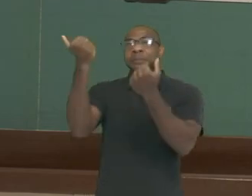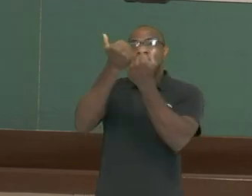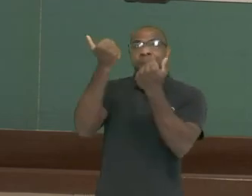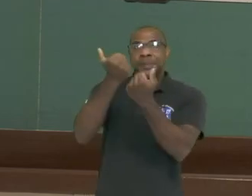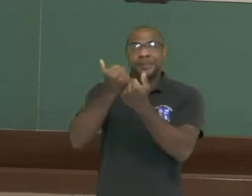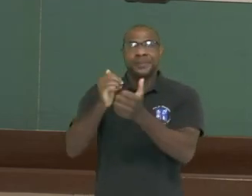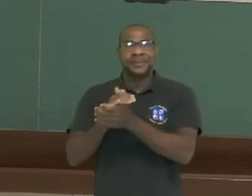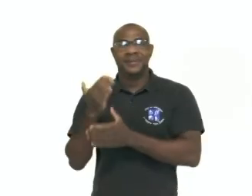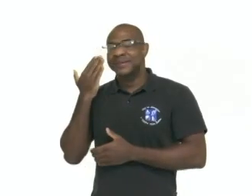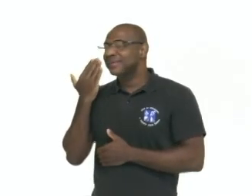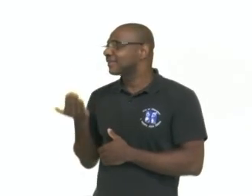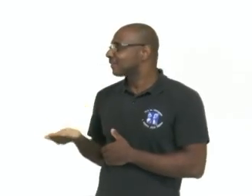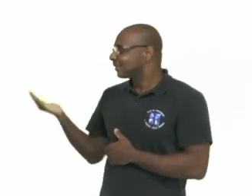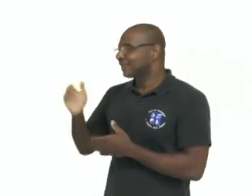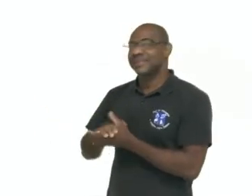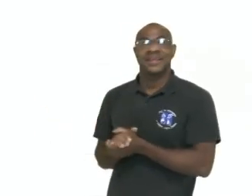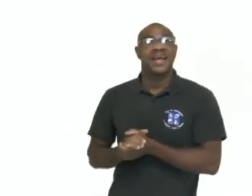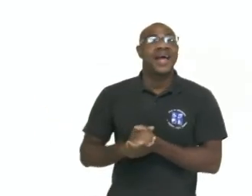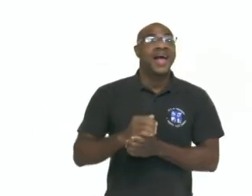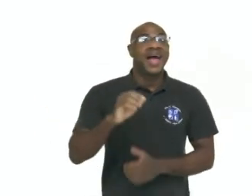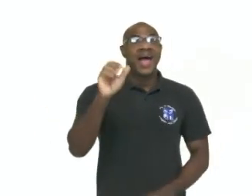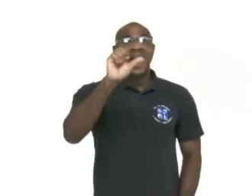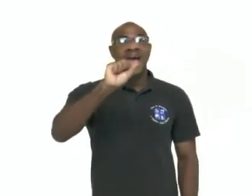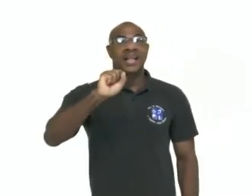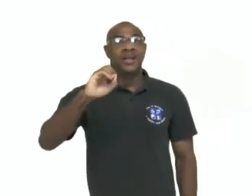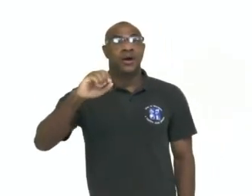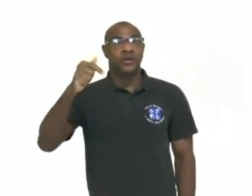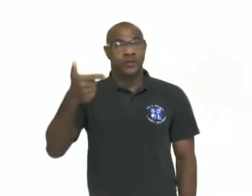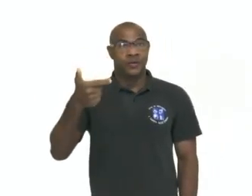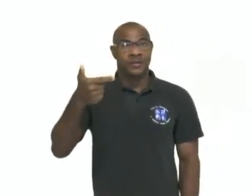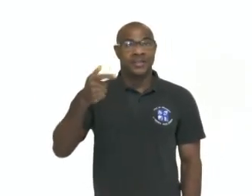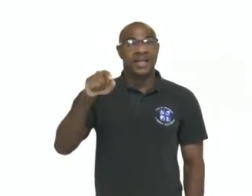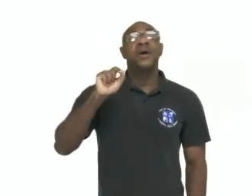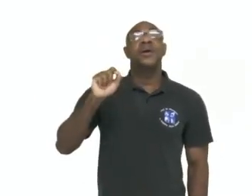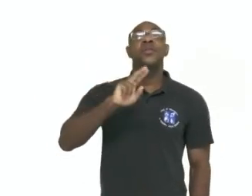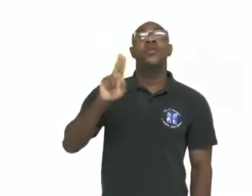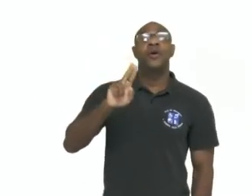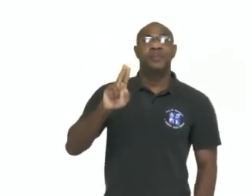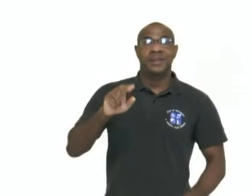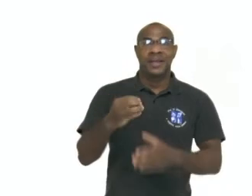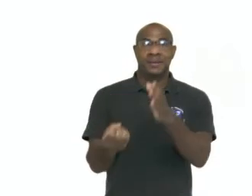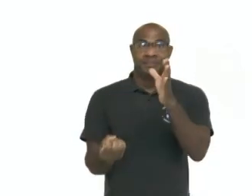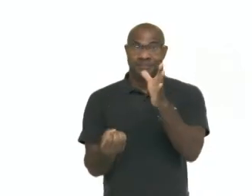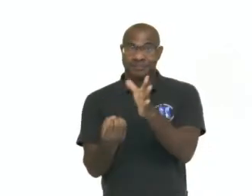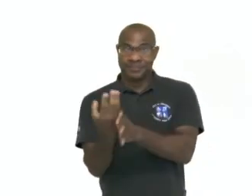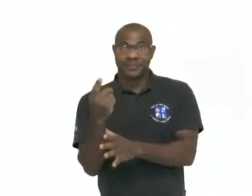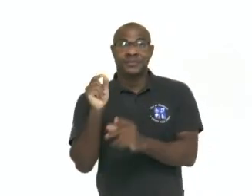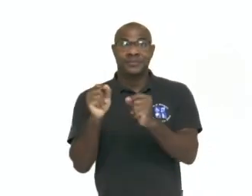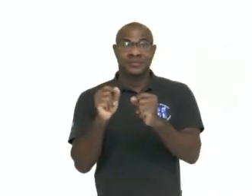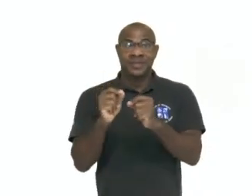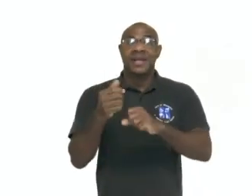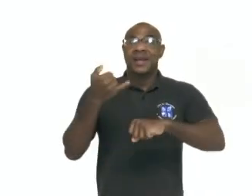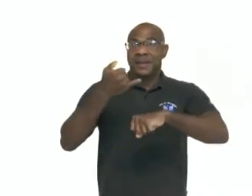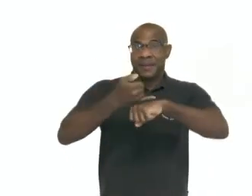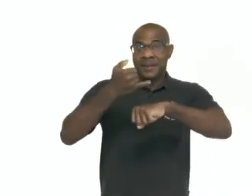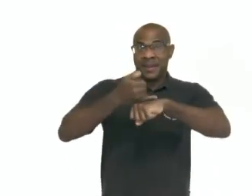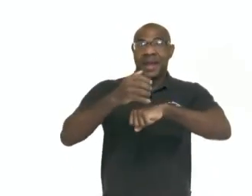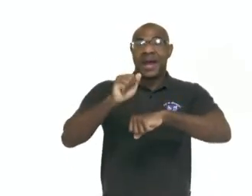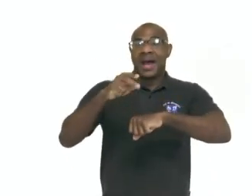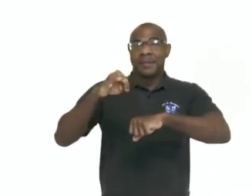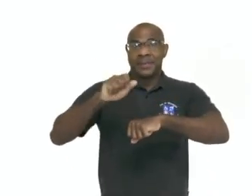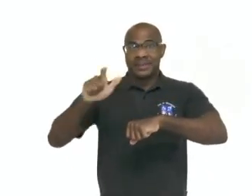nosso gás sulfuroso, que é o SO2, é um óxido ácido, pois é formado por um ametal e apresenta um